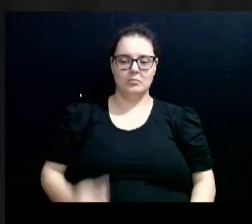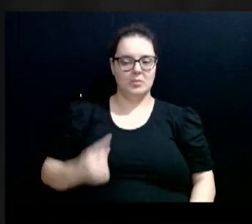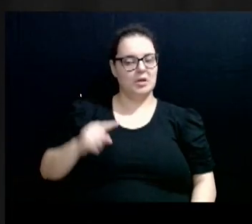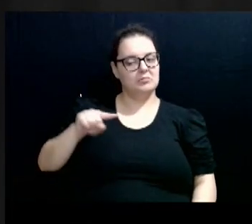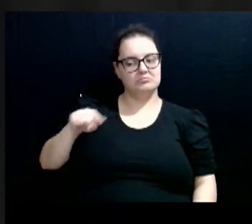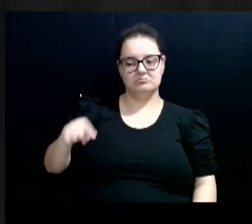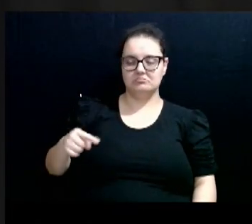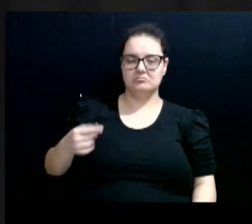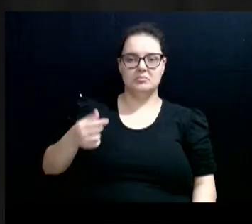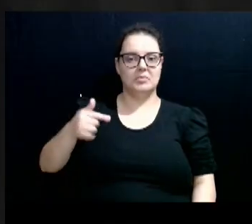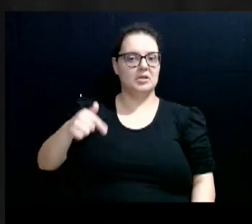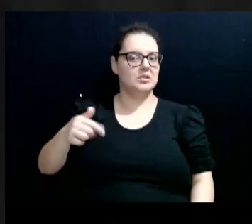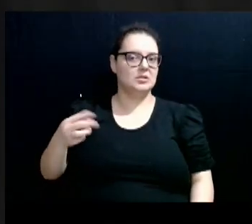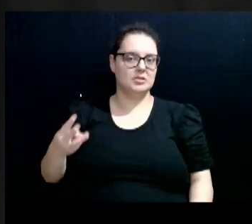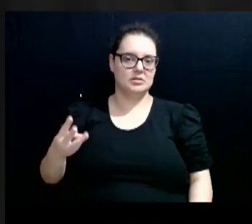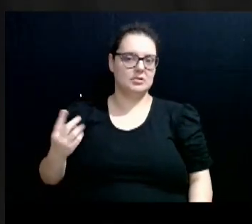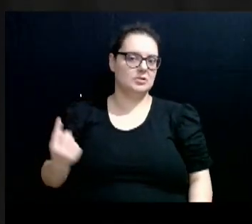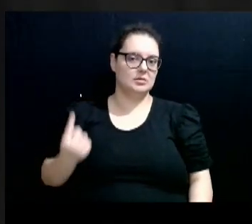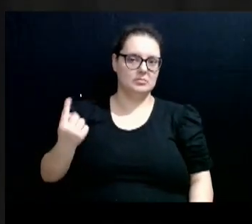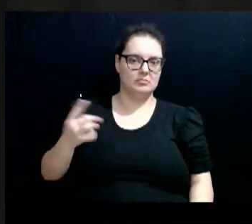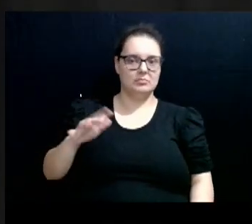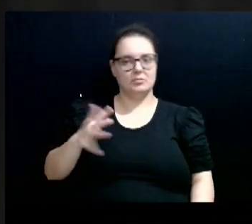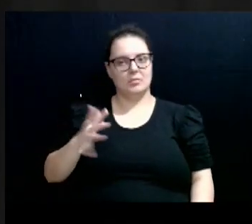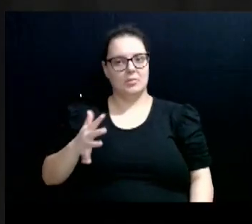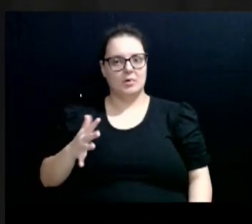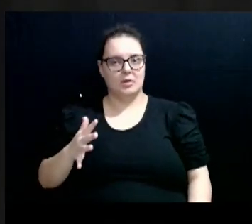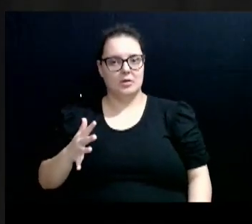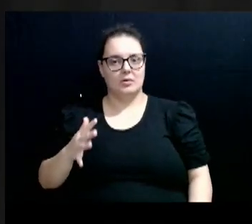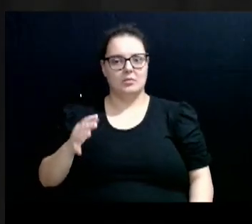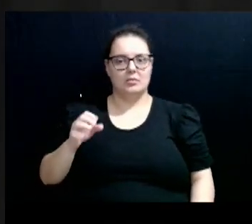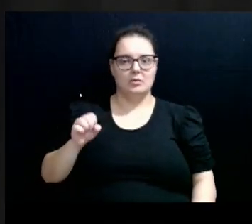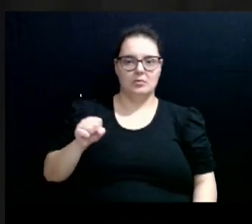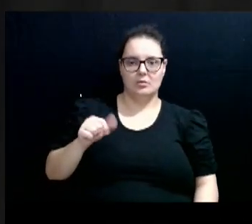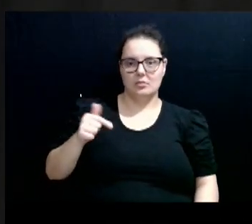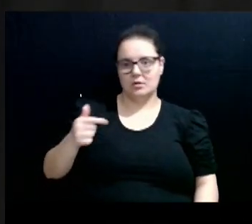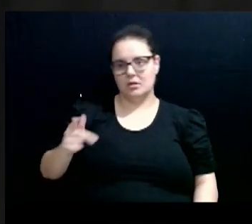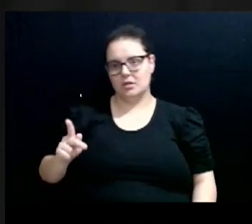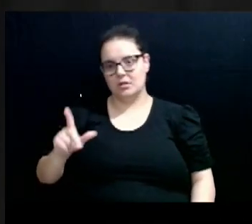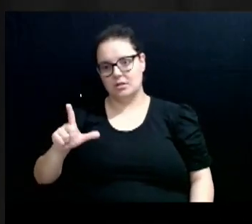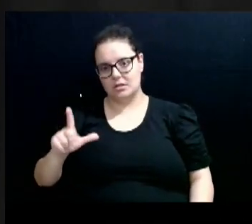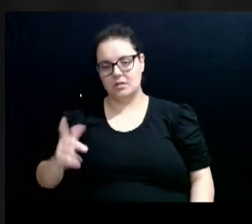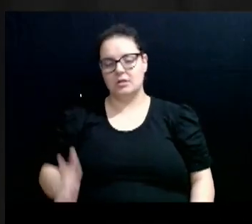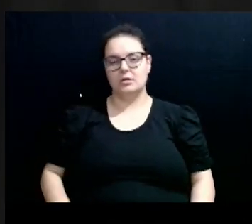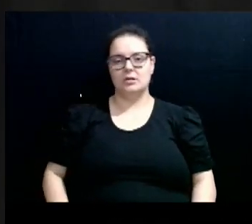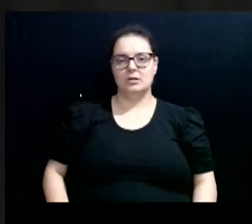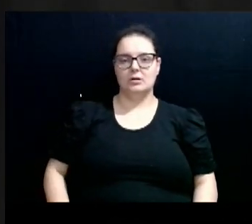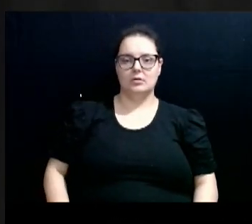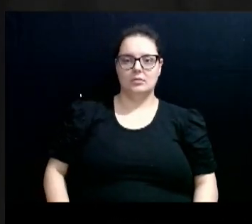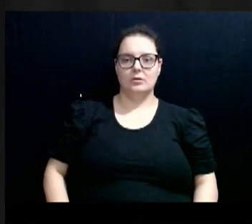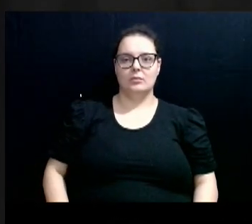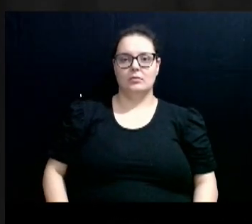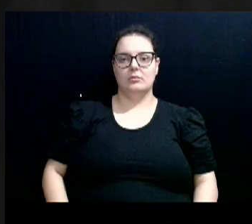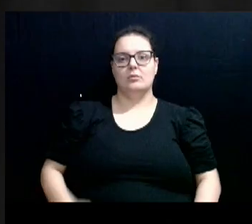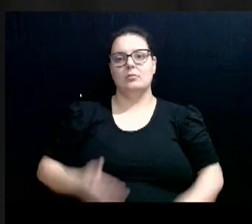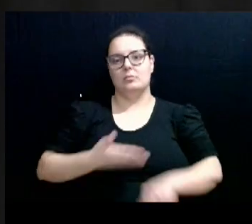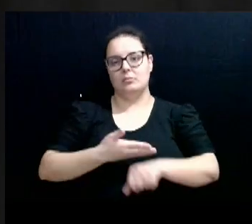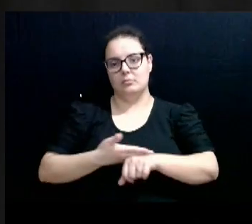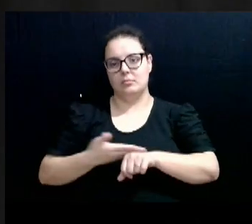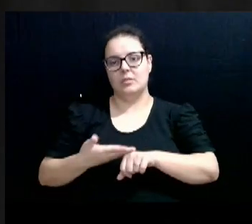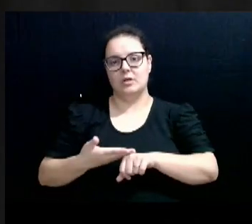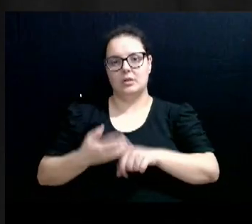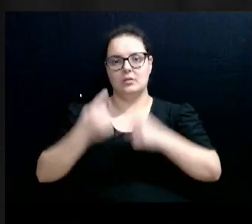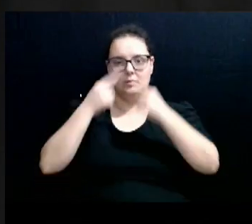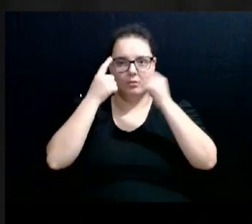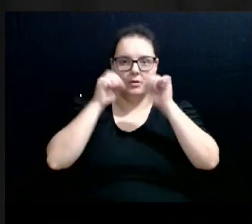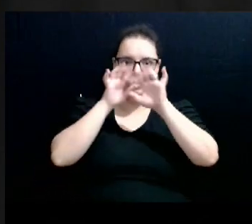1,73 m de altura, mais ou menos 87 quilos, branco, tenho olhos claros,